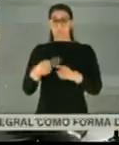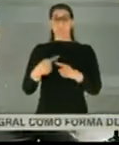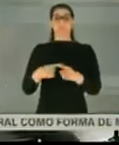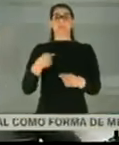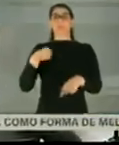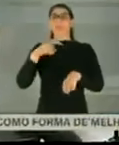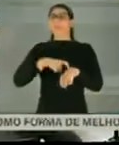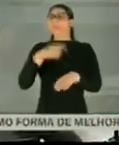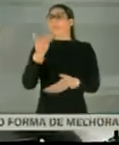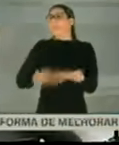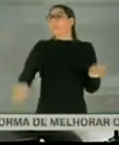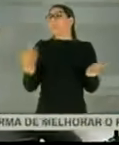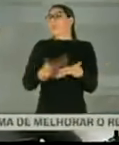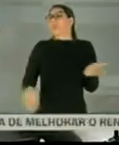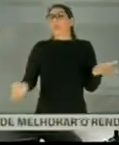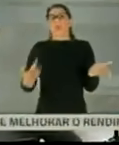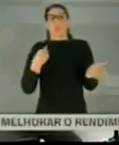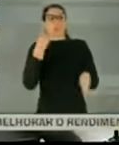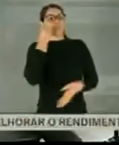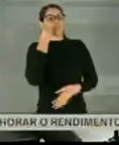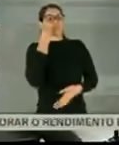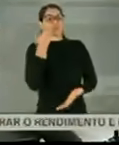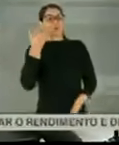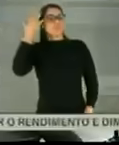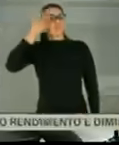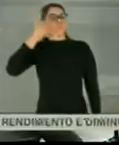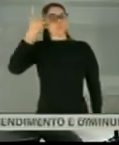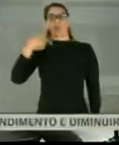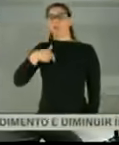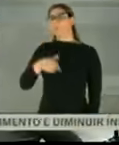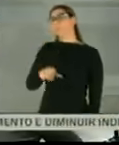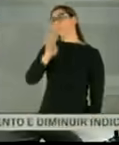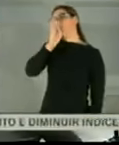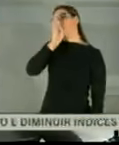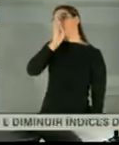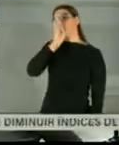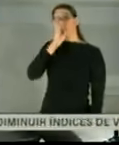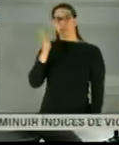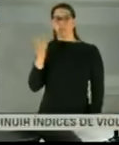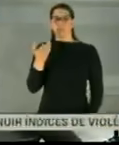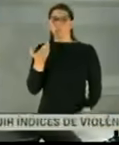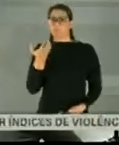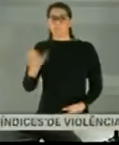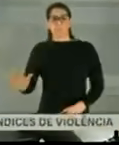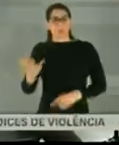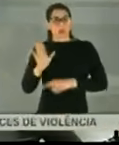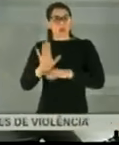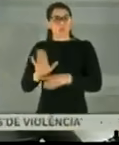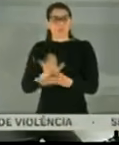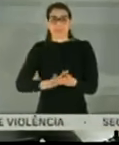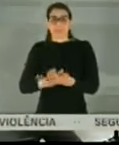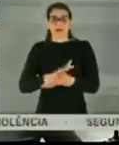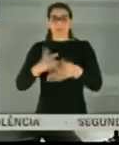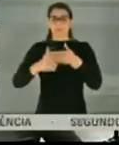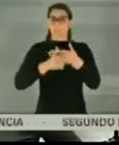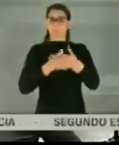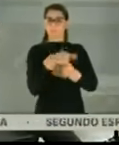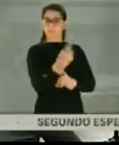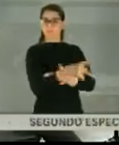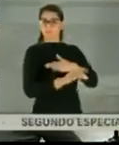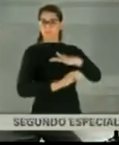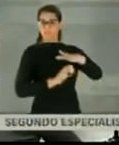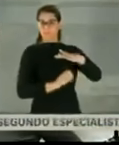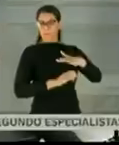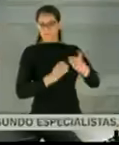perder meu tempo, tá certo? E tá ouvindo uma depoente que não quer colaborar, nem dizer qual é o papel dela na empresa. Senhor presidente, isso